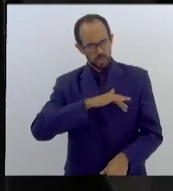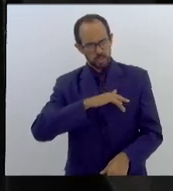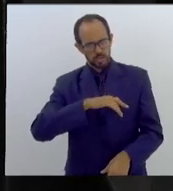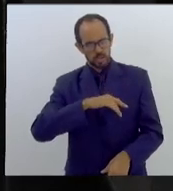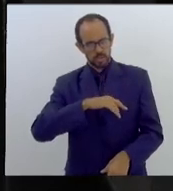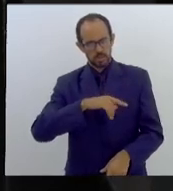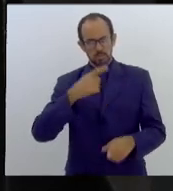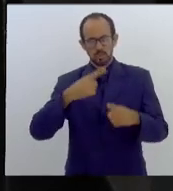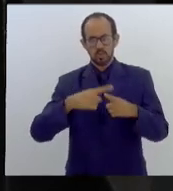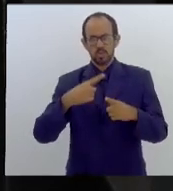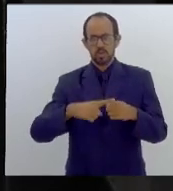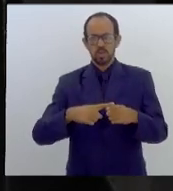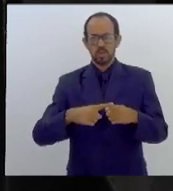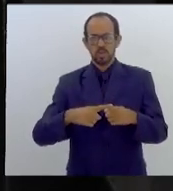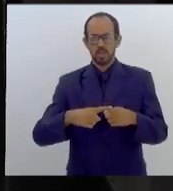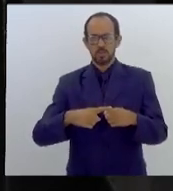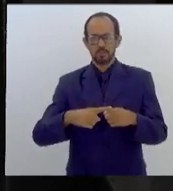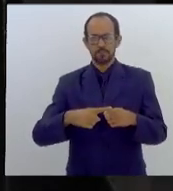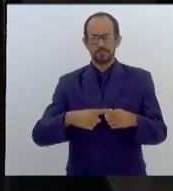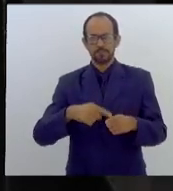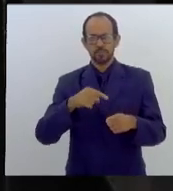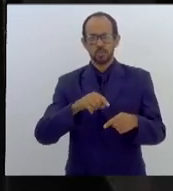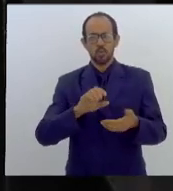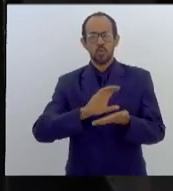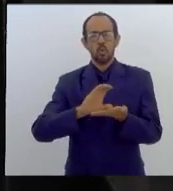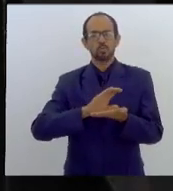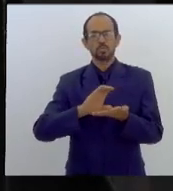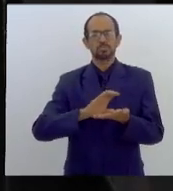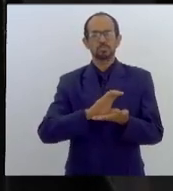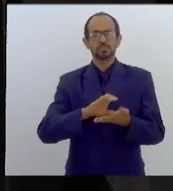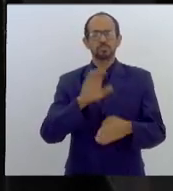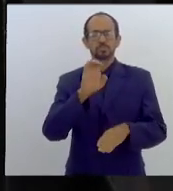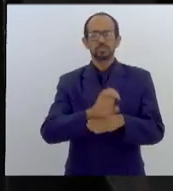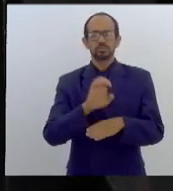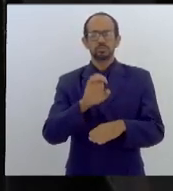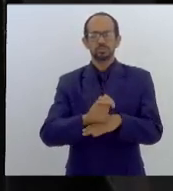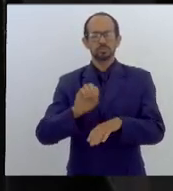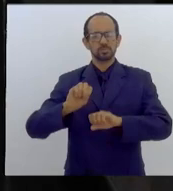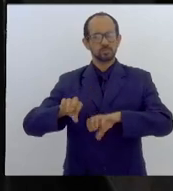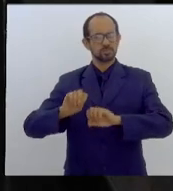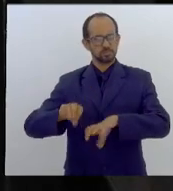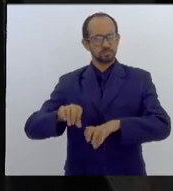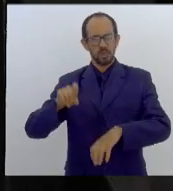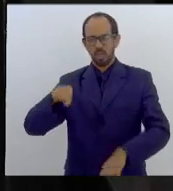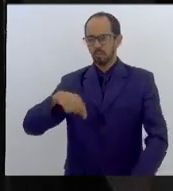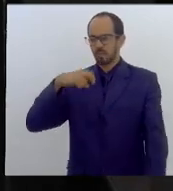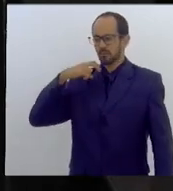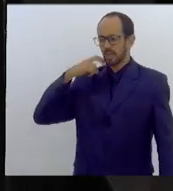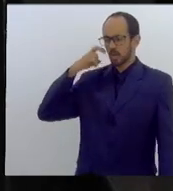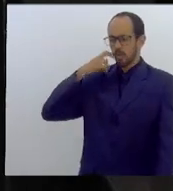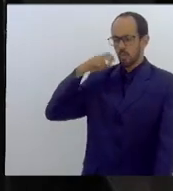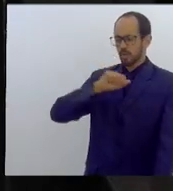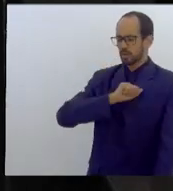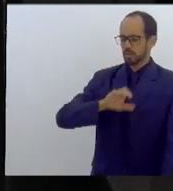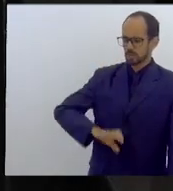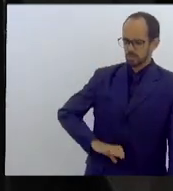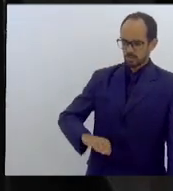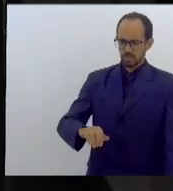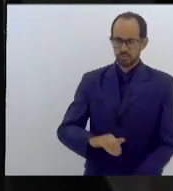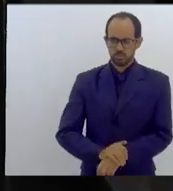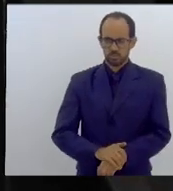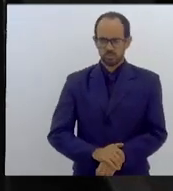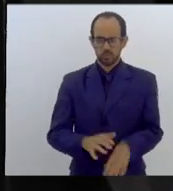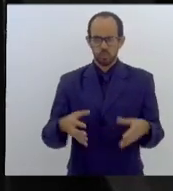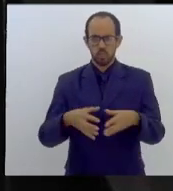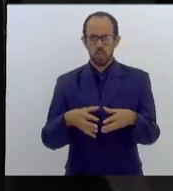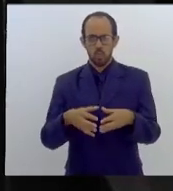na mão que vive o Conselho Estadual de Educação do Rio de Janeiro. É uma vergonha, André, é uma vergonha que o órgão colegiado, que